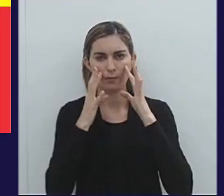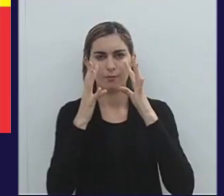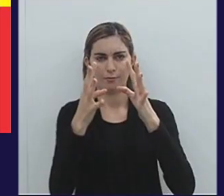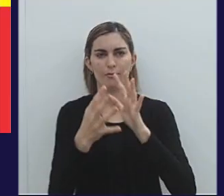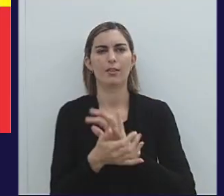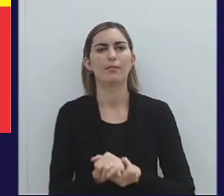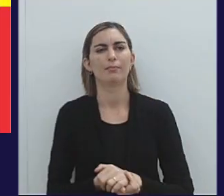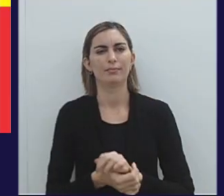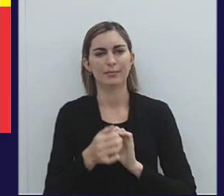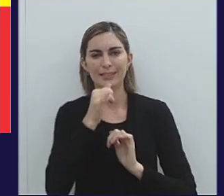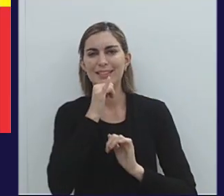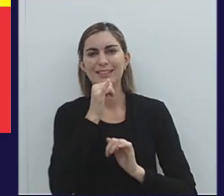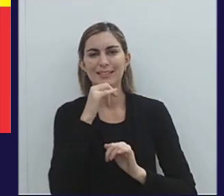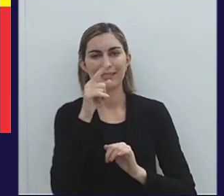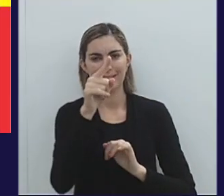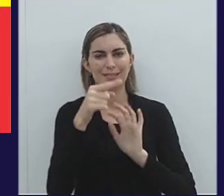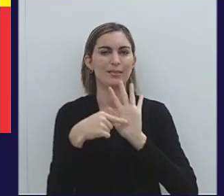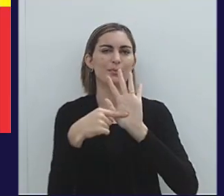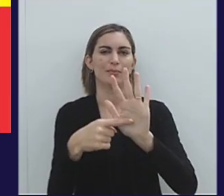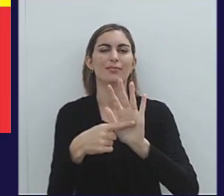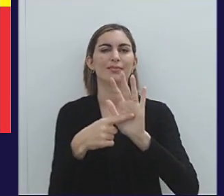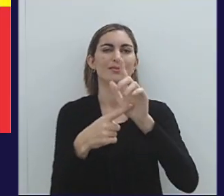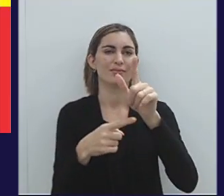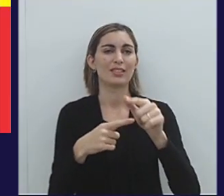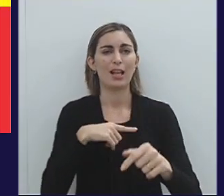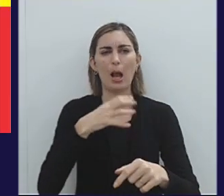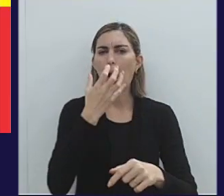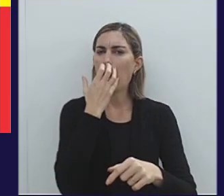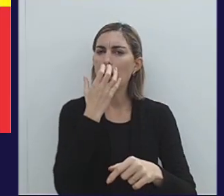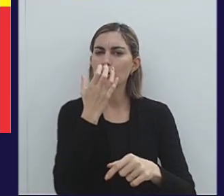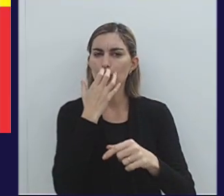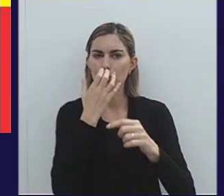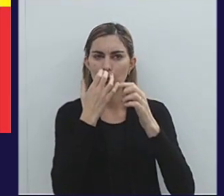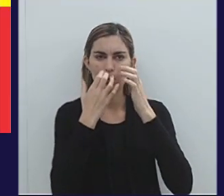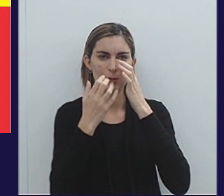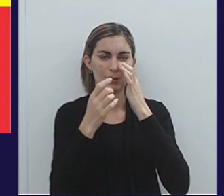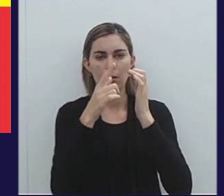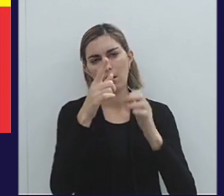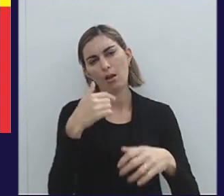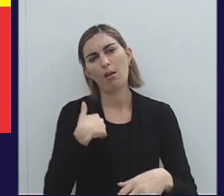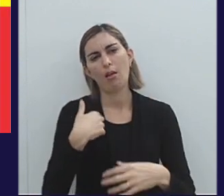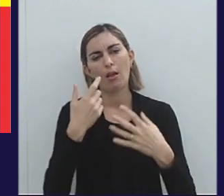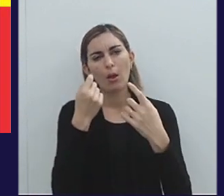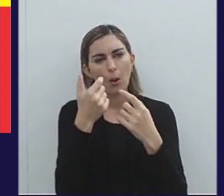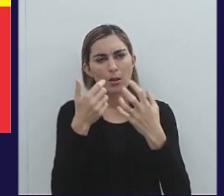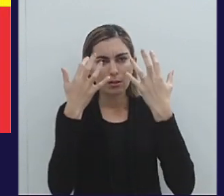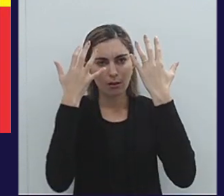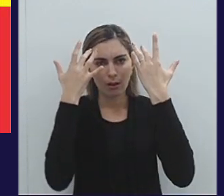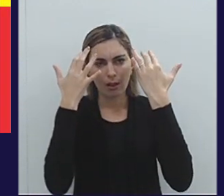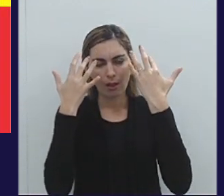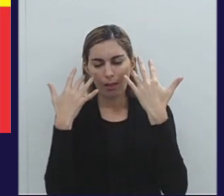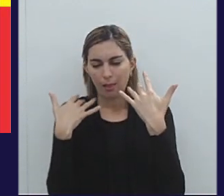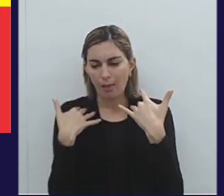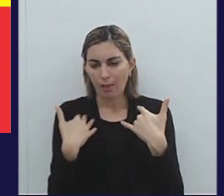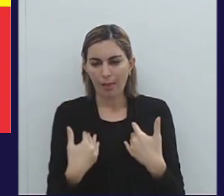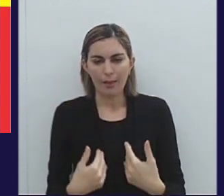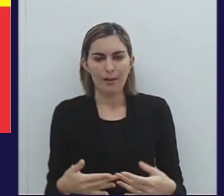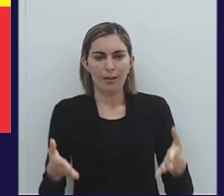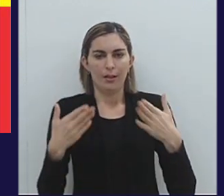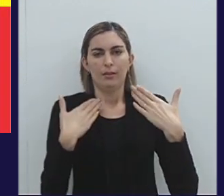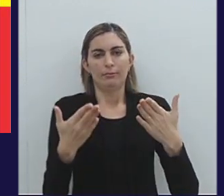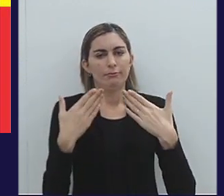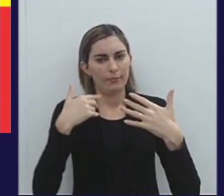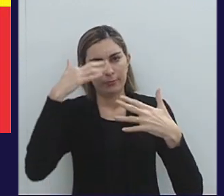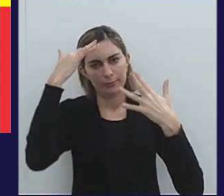os exemplos que eu vou mostrar para vocês. Tem aí um cachorrinho, né, que ele está praticamente que derretendo